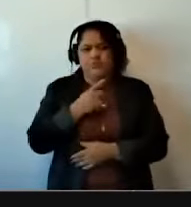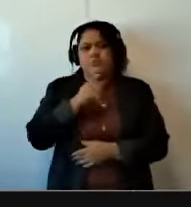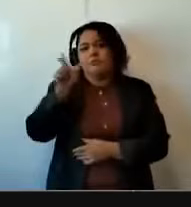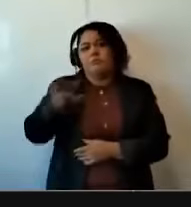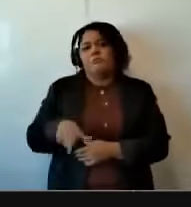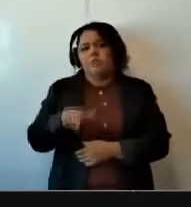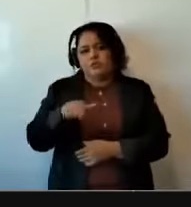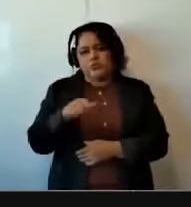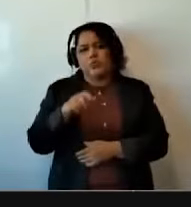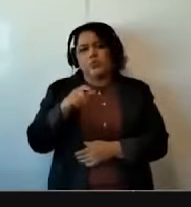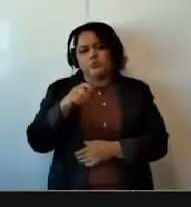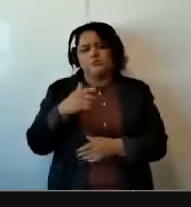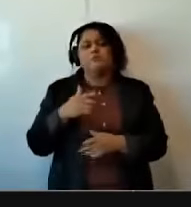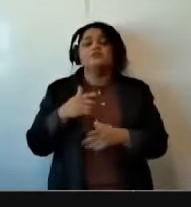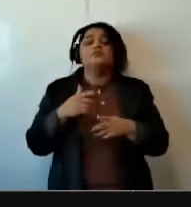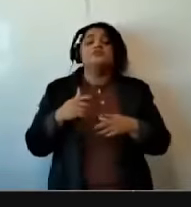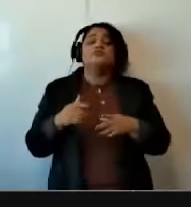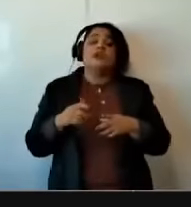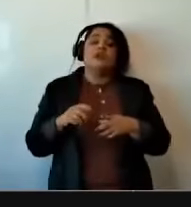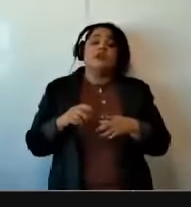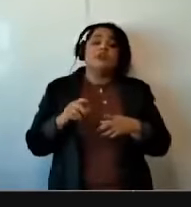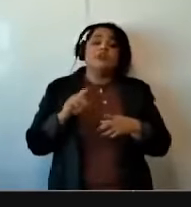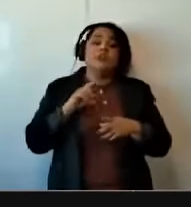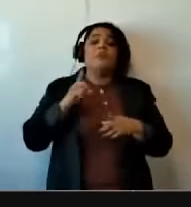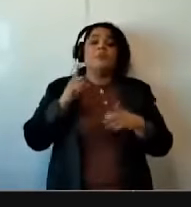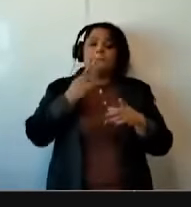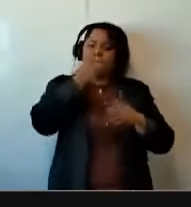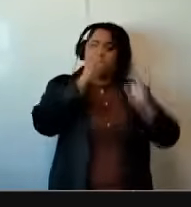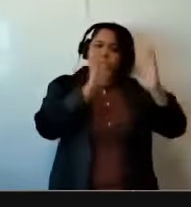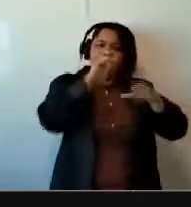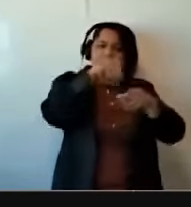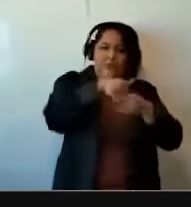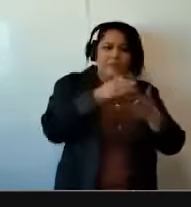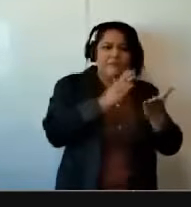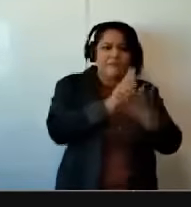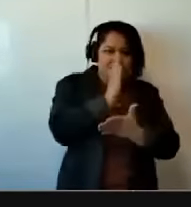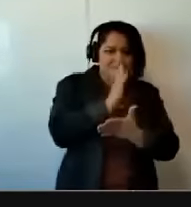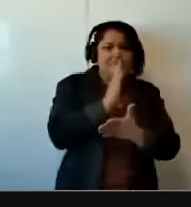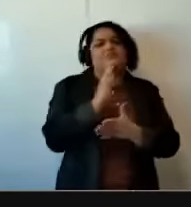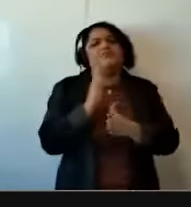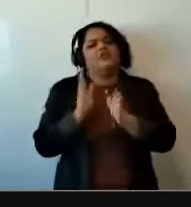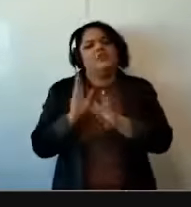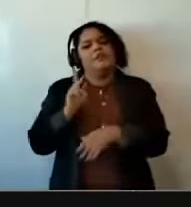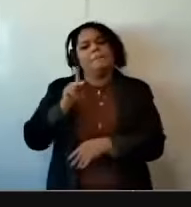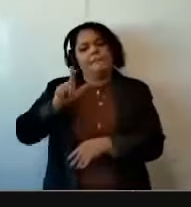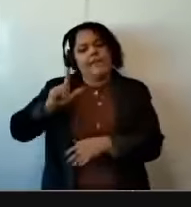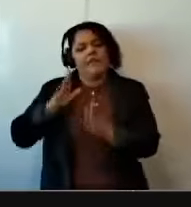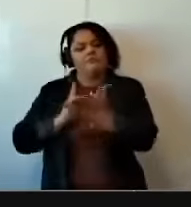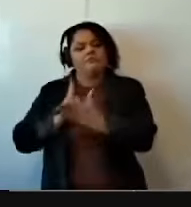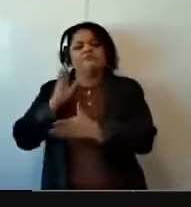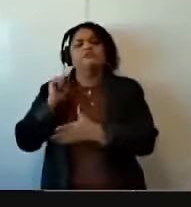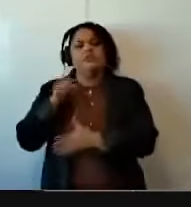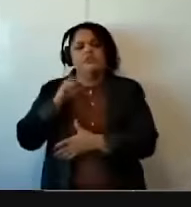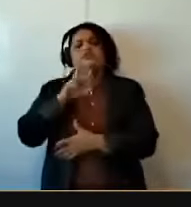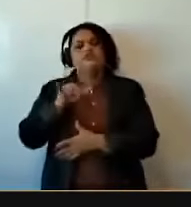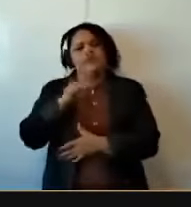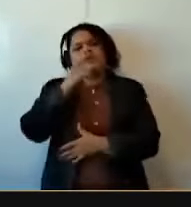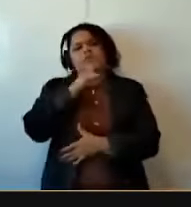turno, nós temos que avançar nessa pauta e aprovarmos este projeto de lei, que isso sim vai fazer diferença aqui para todos nós. Muito obrigada.